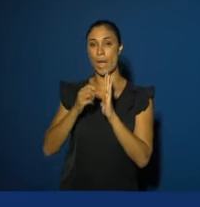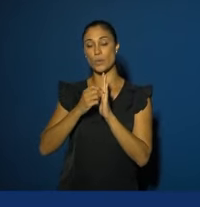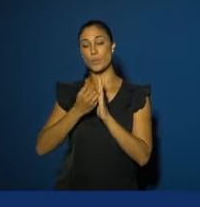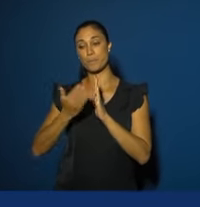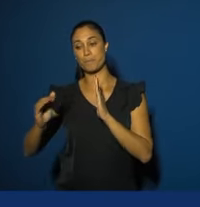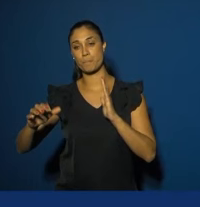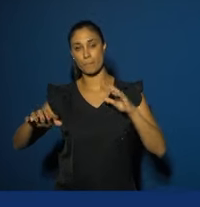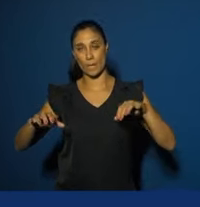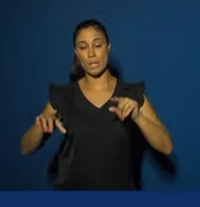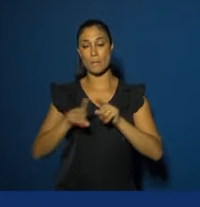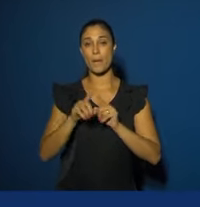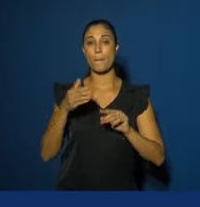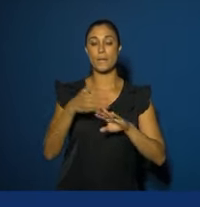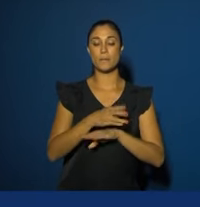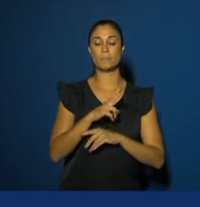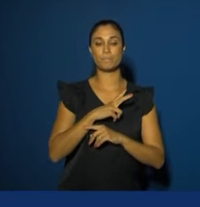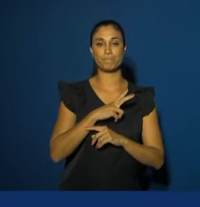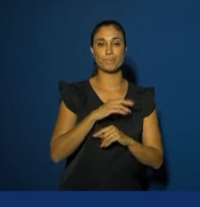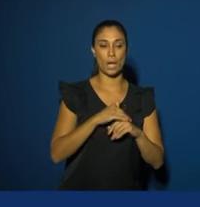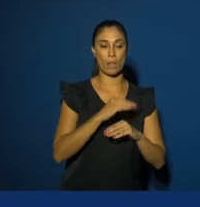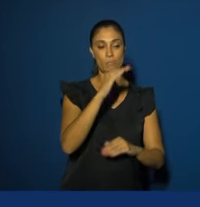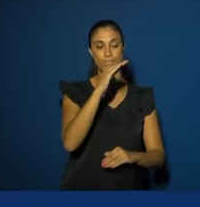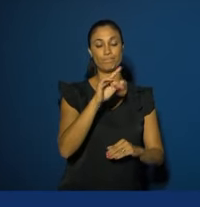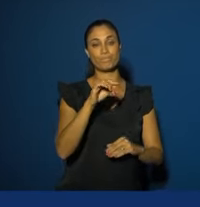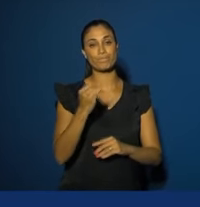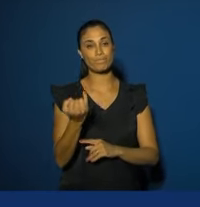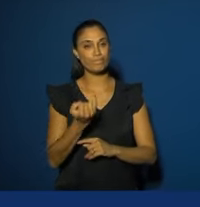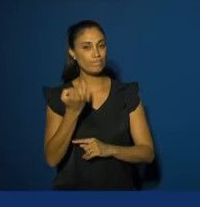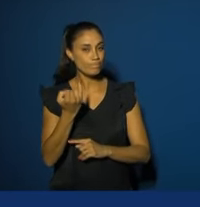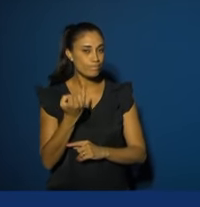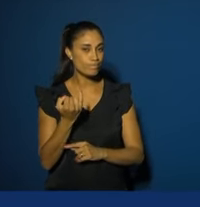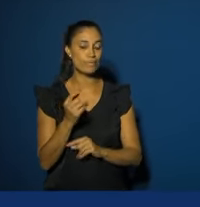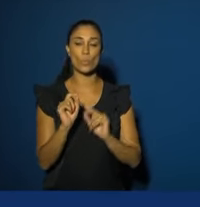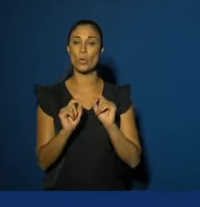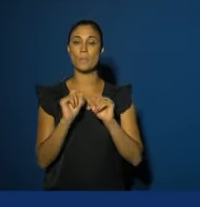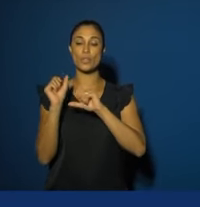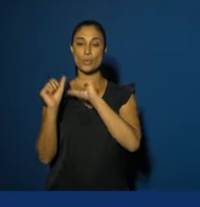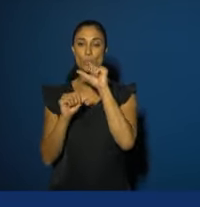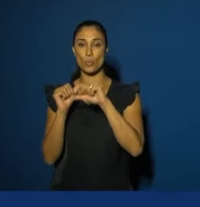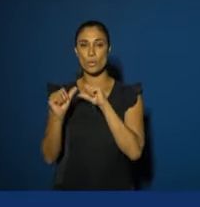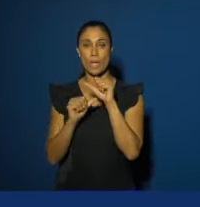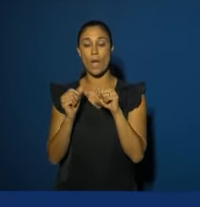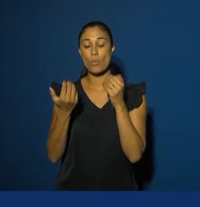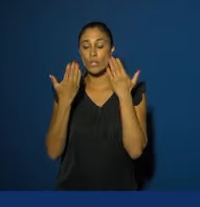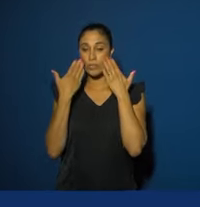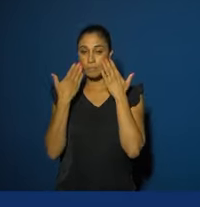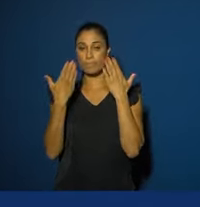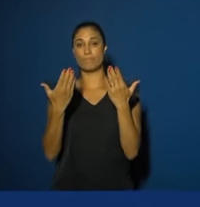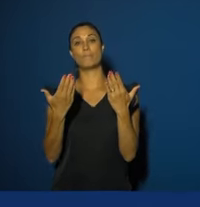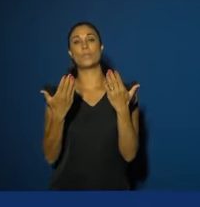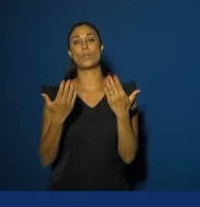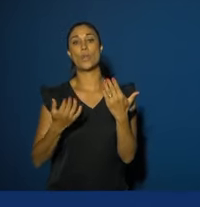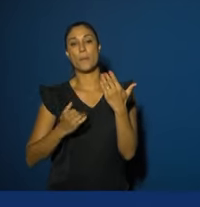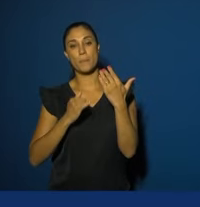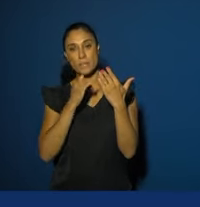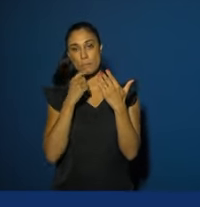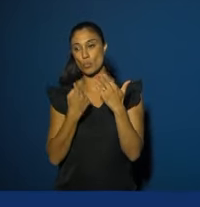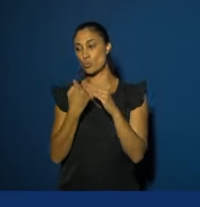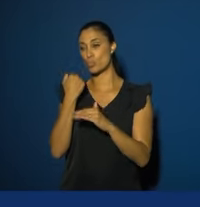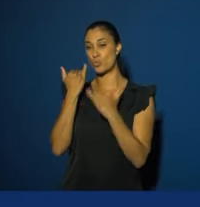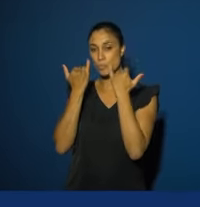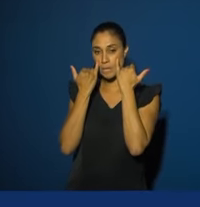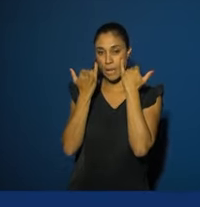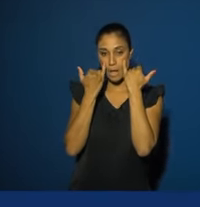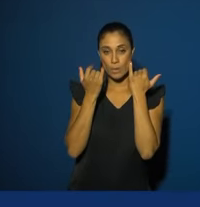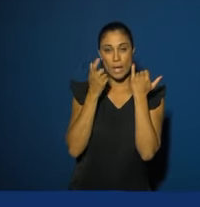uma participação privada crescente e eu acho que isso é fundamental pra gente mudar o retrato que a gente tem visto né Eh tava pegando os últimos dados